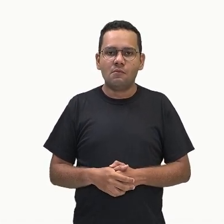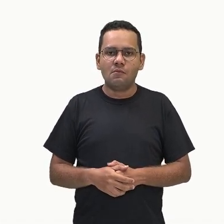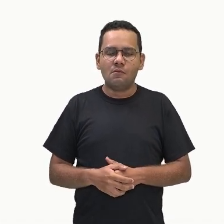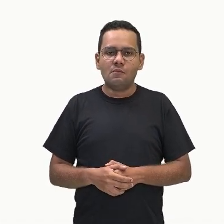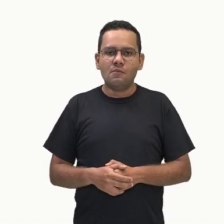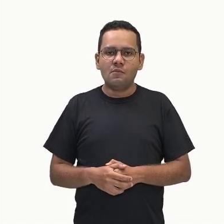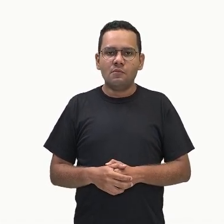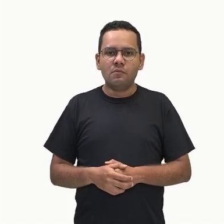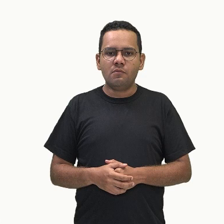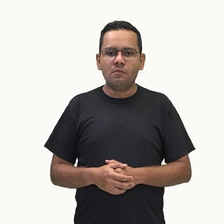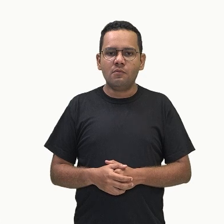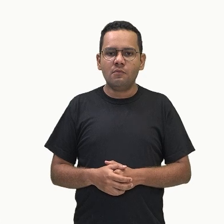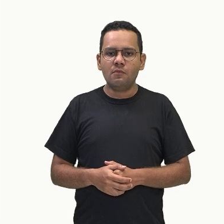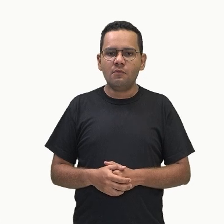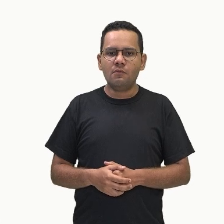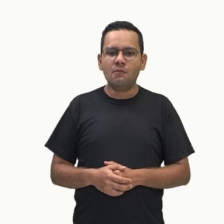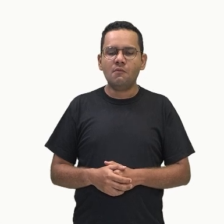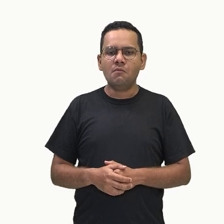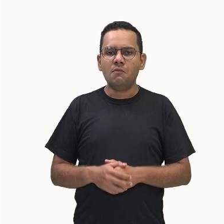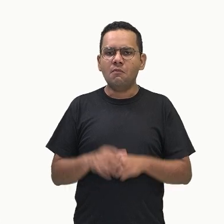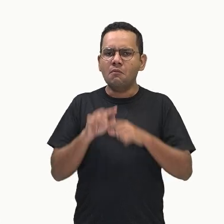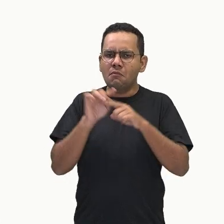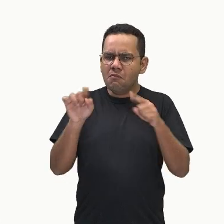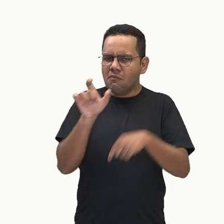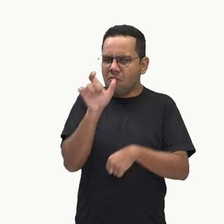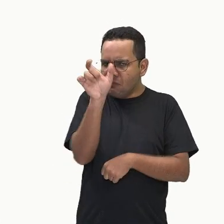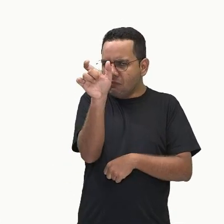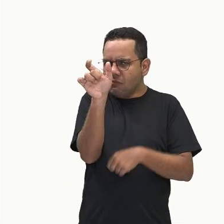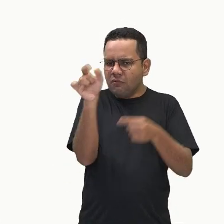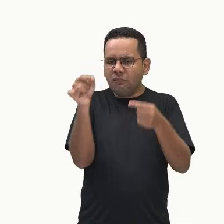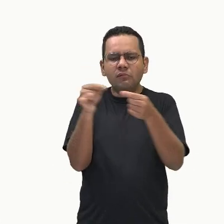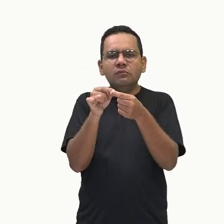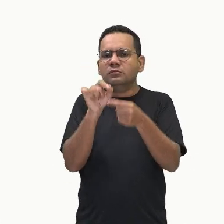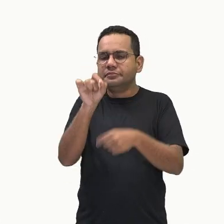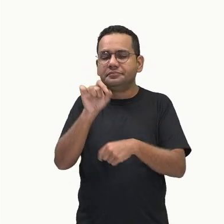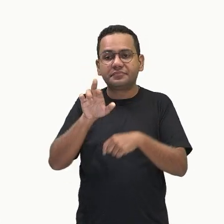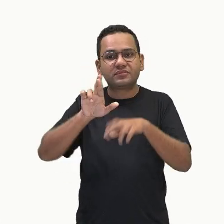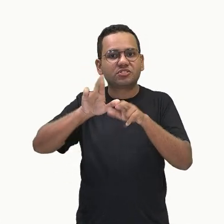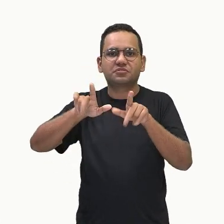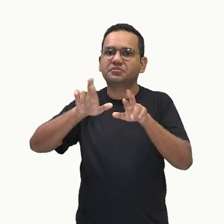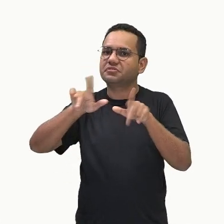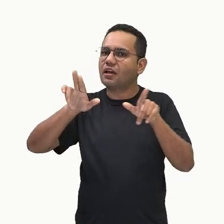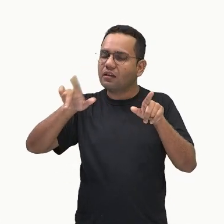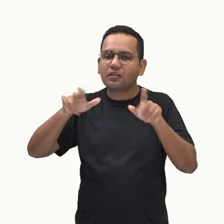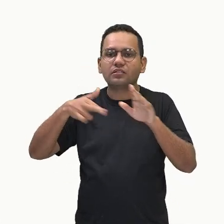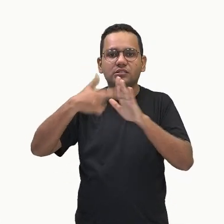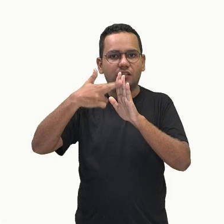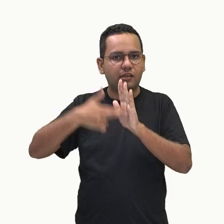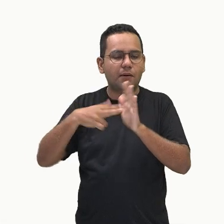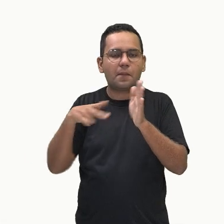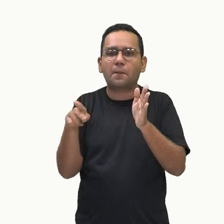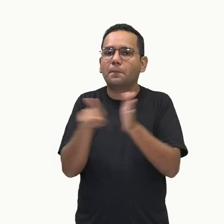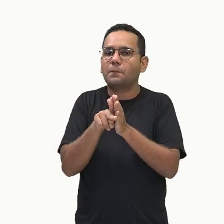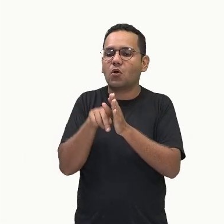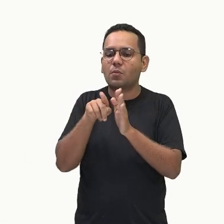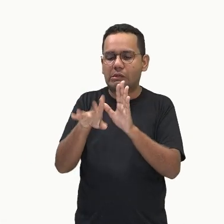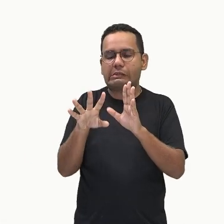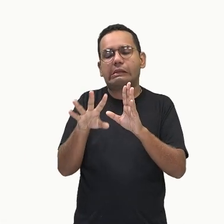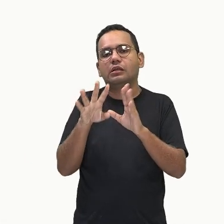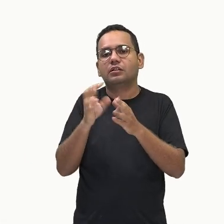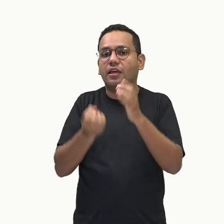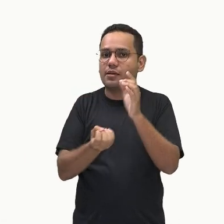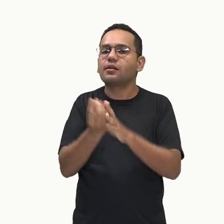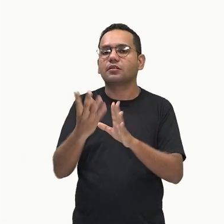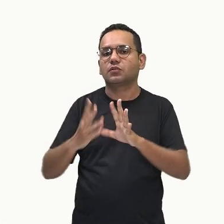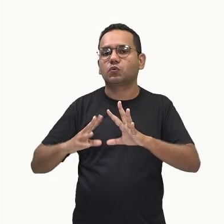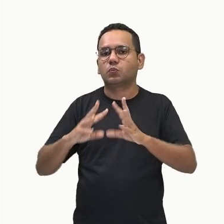hidrogênio. Os compostos, eles têm propriedades diferentes dos elementos que os compõem. Por quê, professor? Porque